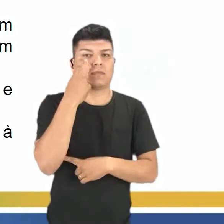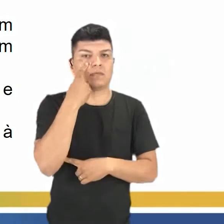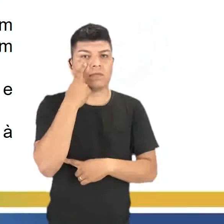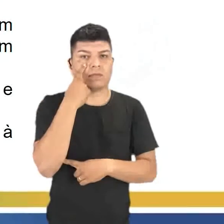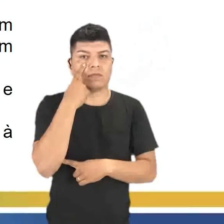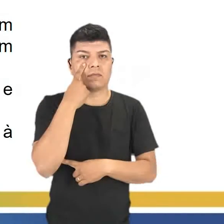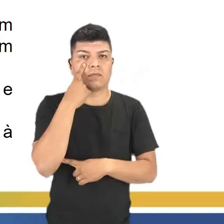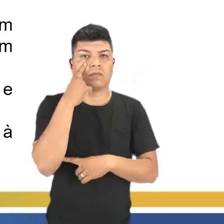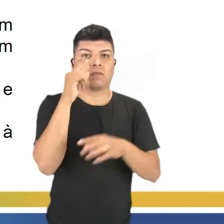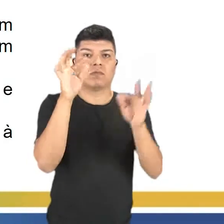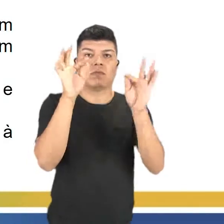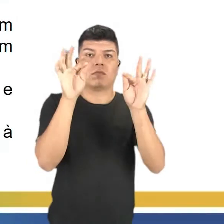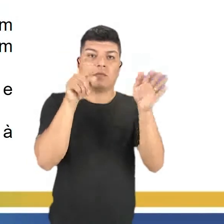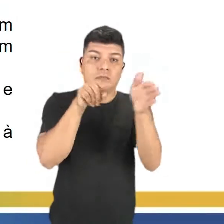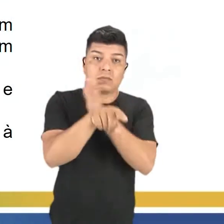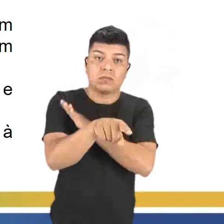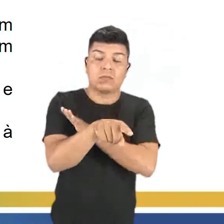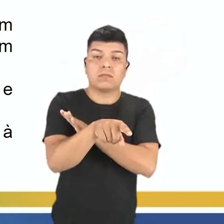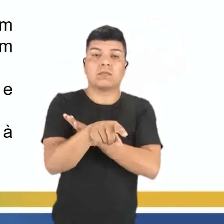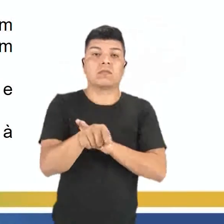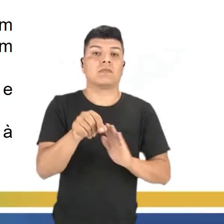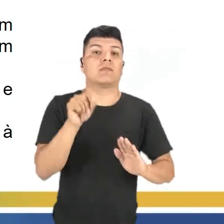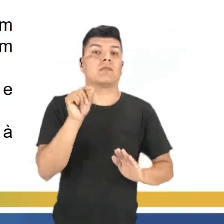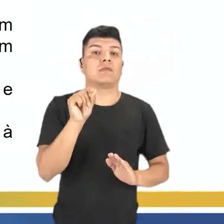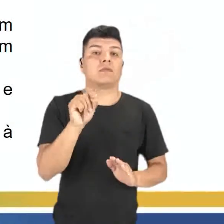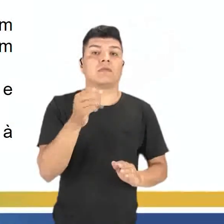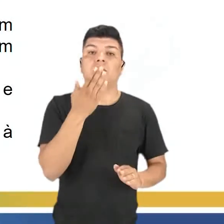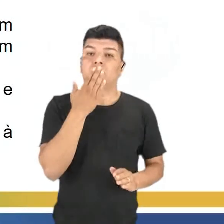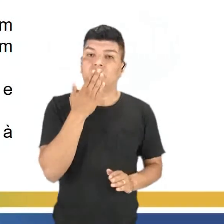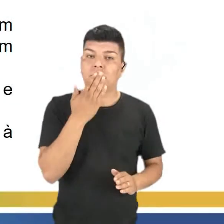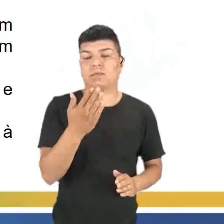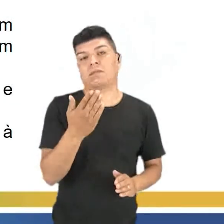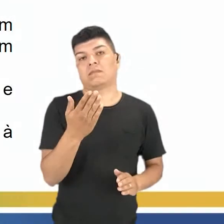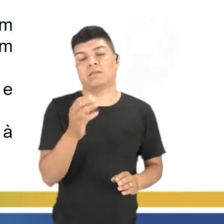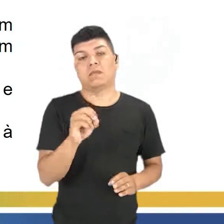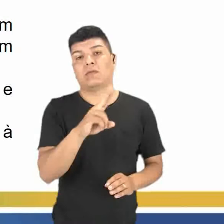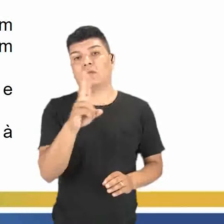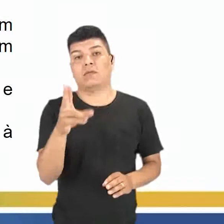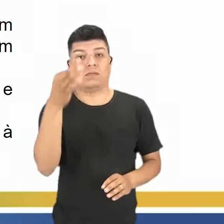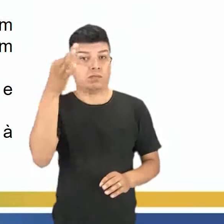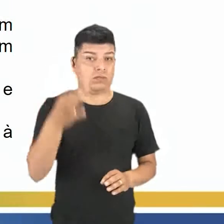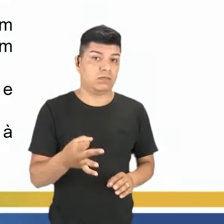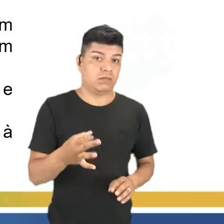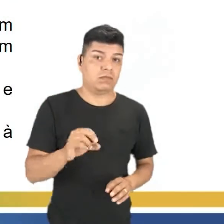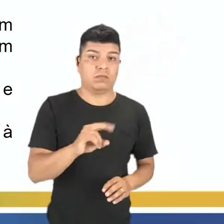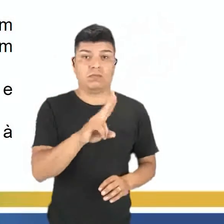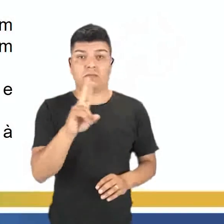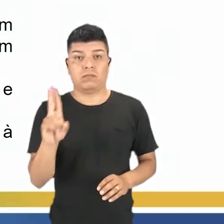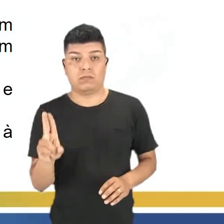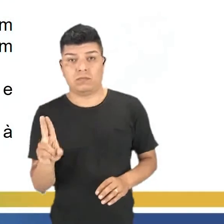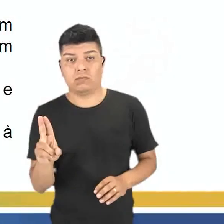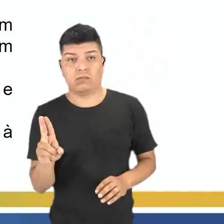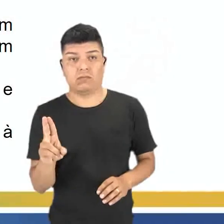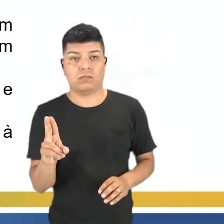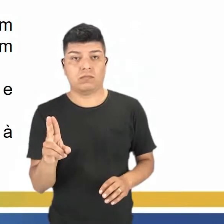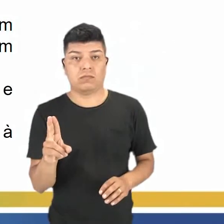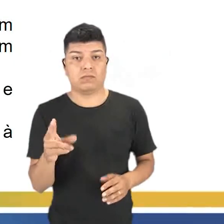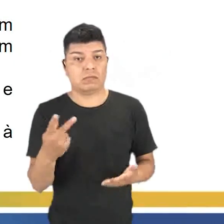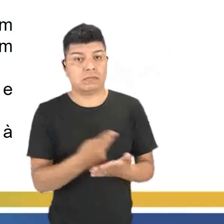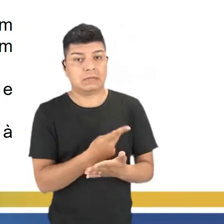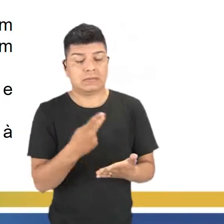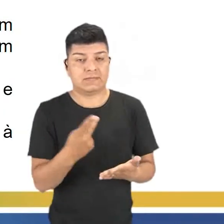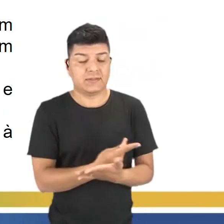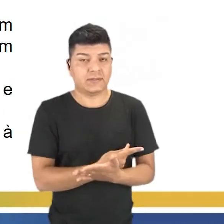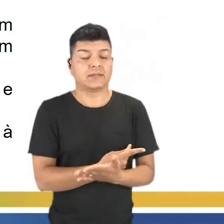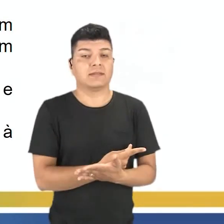arcadismo. Então, é importante que você veja nos enunciados o que exatamente se pede, ou o que se afirma, ou o que se